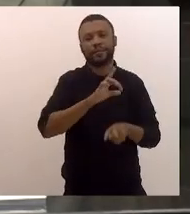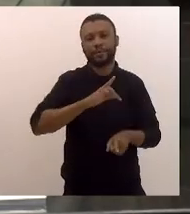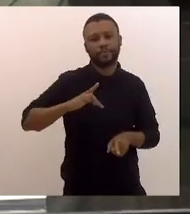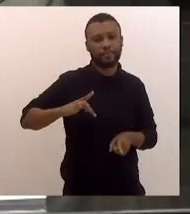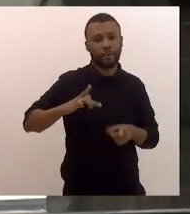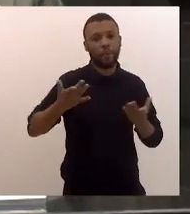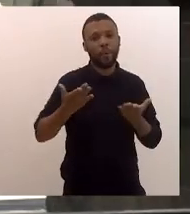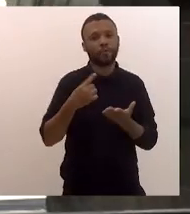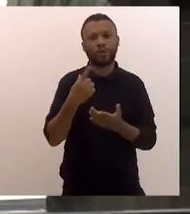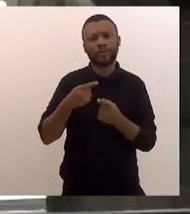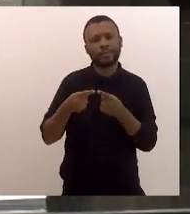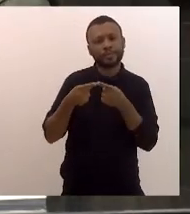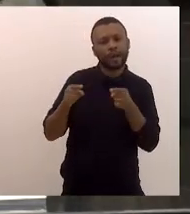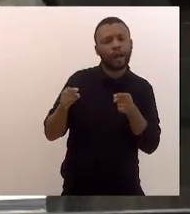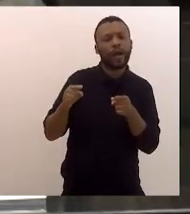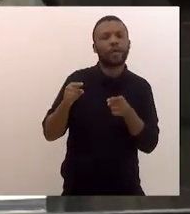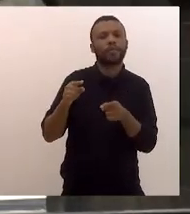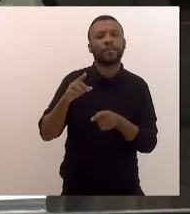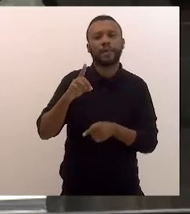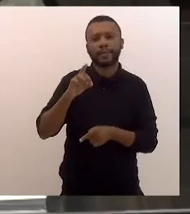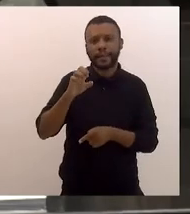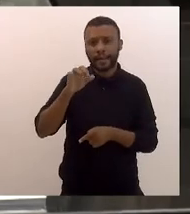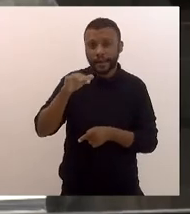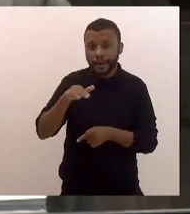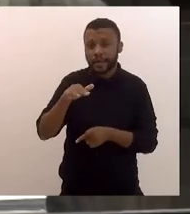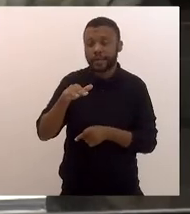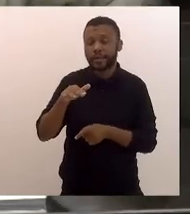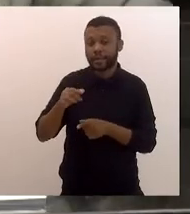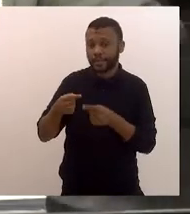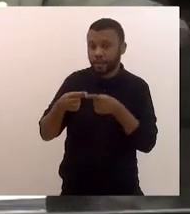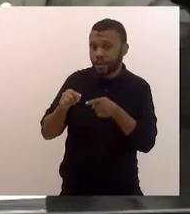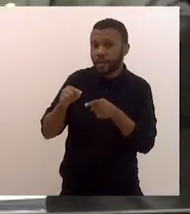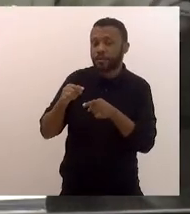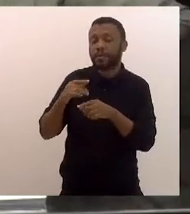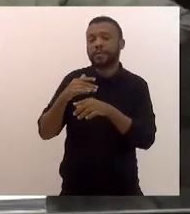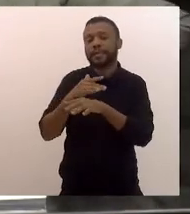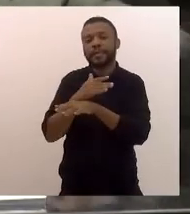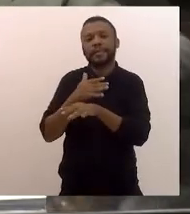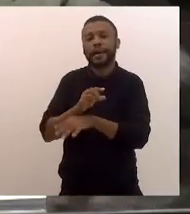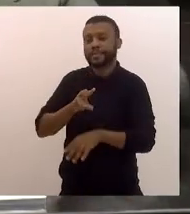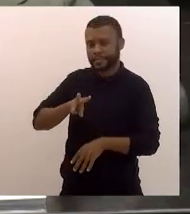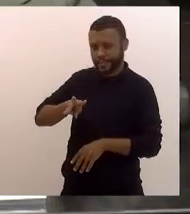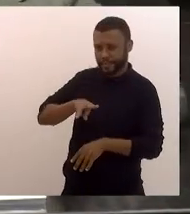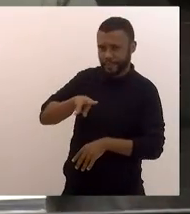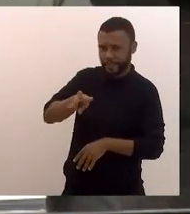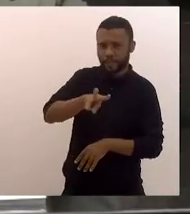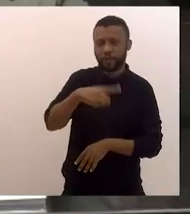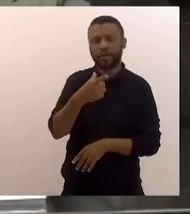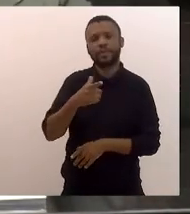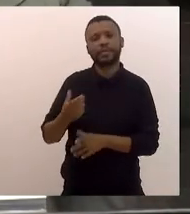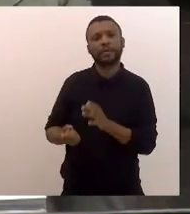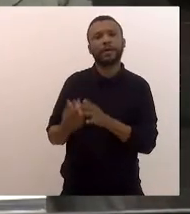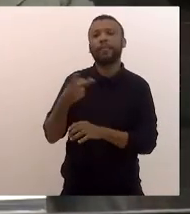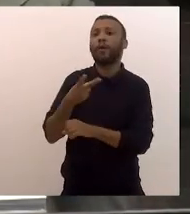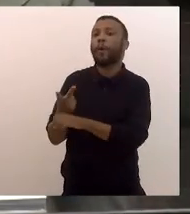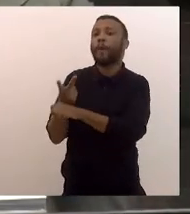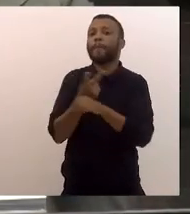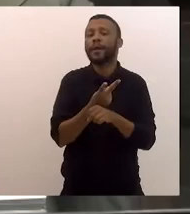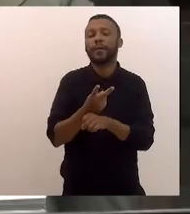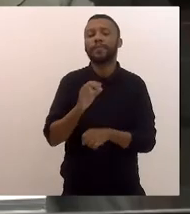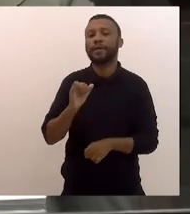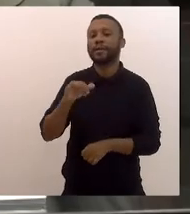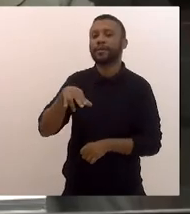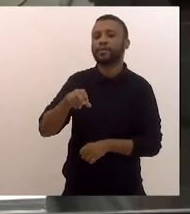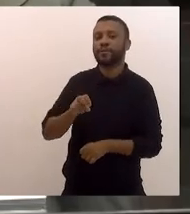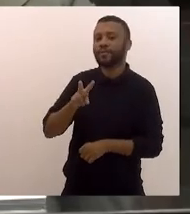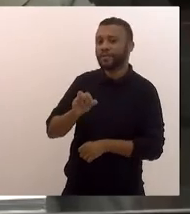inaugurou na cidade de Três Rios concorre o prêmio innovare E além disso Nós criamos também junto com a defensoria pública e que é